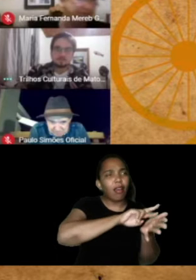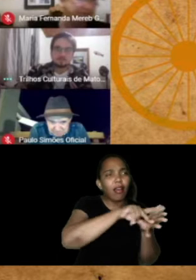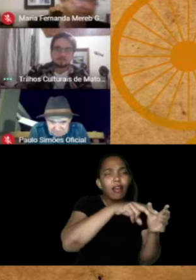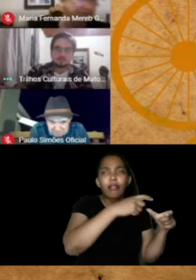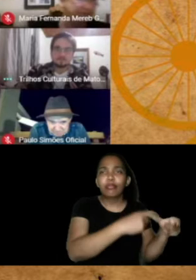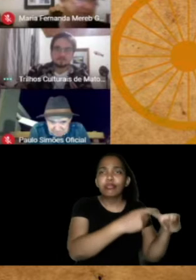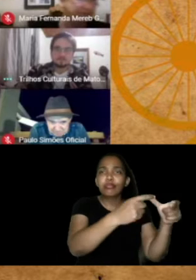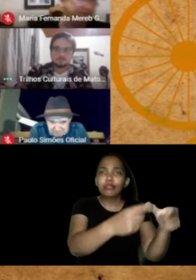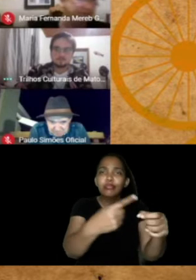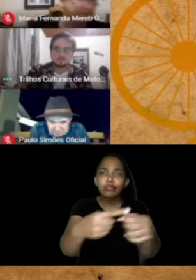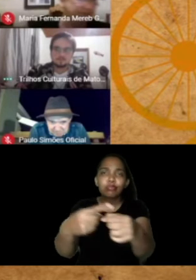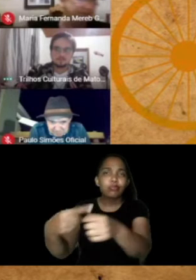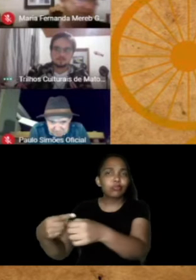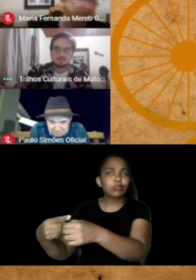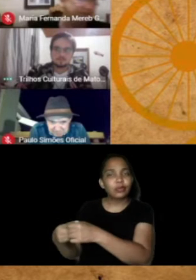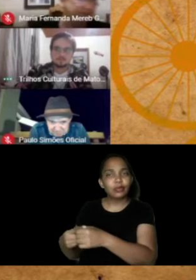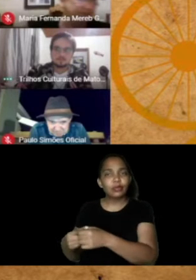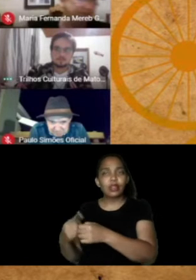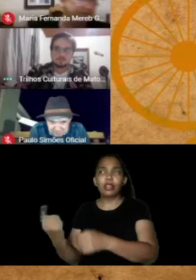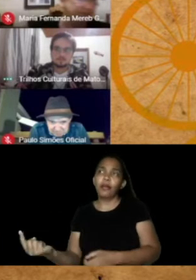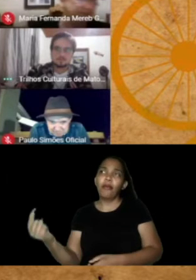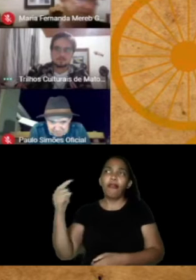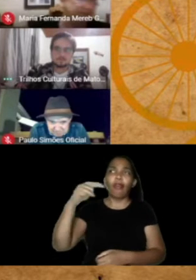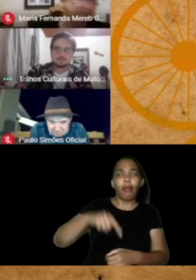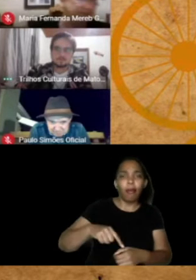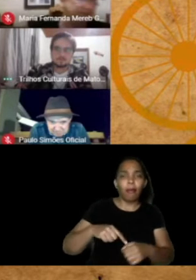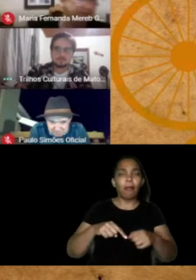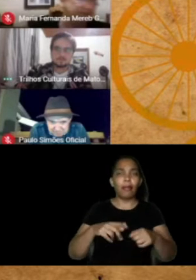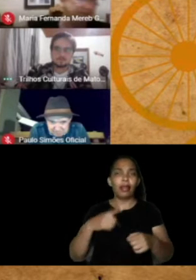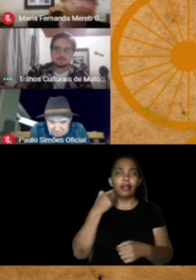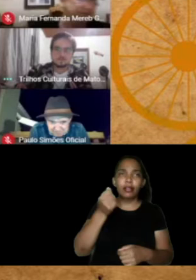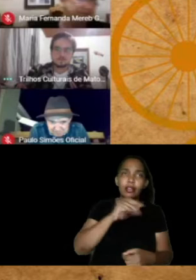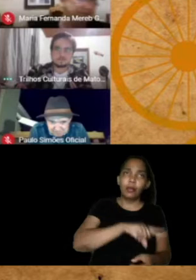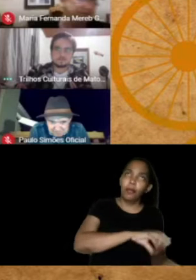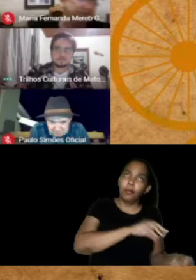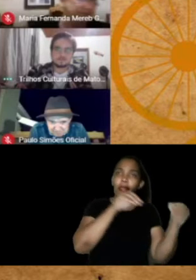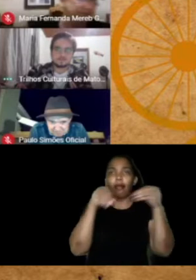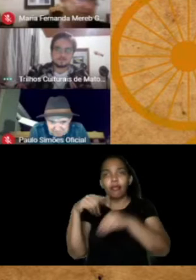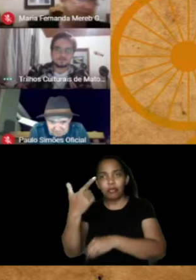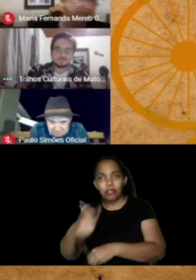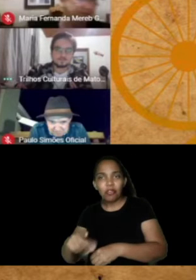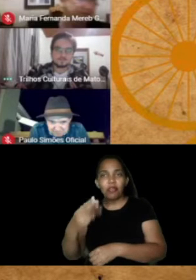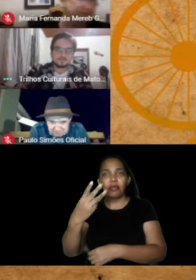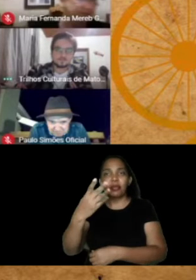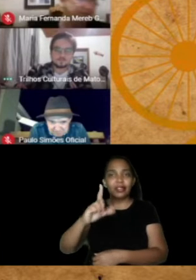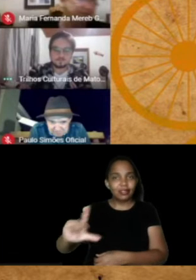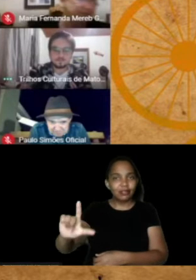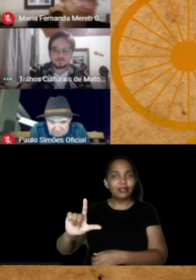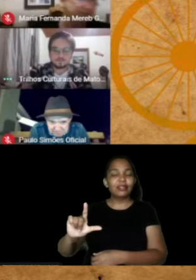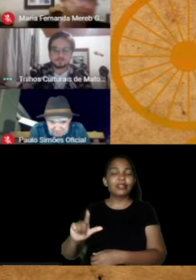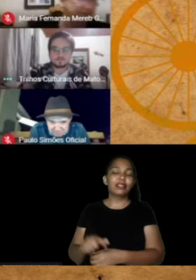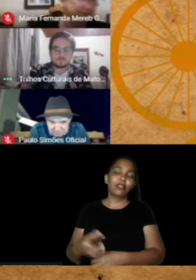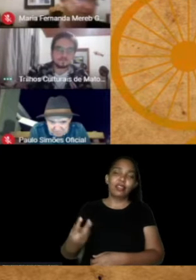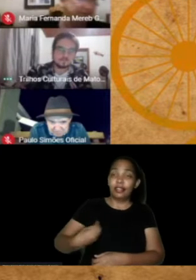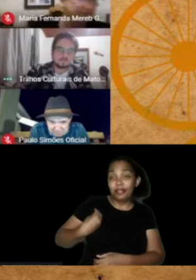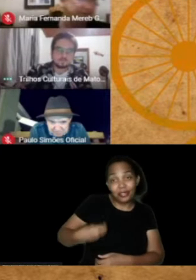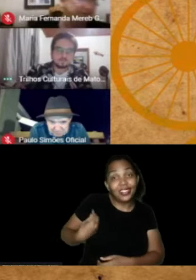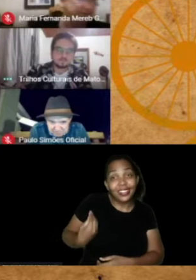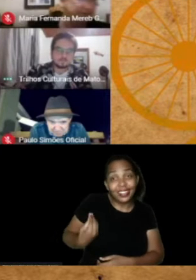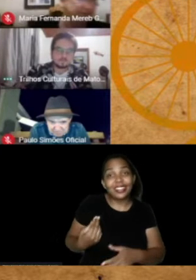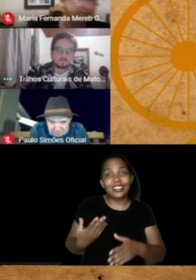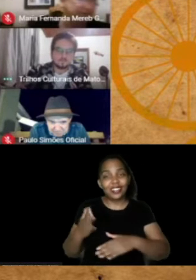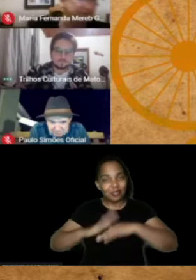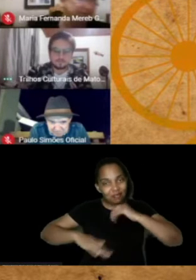para Araçatuba, depois de Araçatuba viemos de volta para Três Lagoas, como todo ferroviário, né? Meu pai era agente de estação e ele